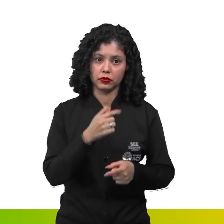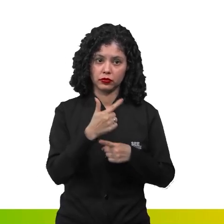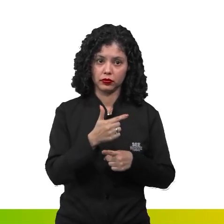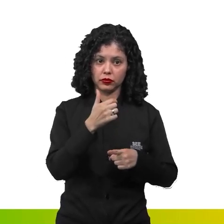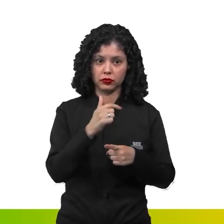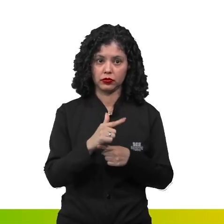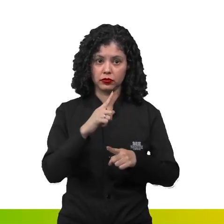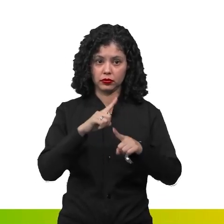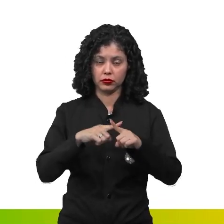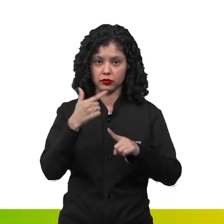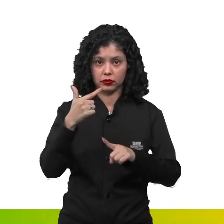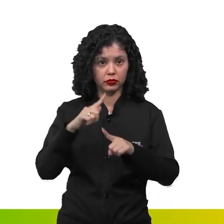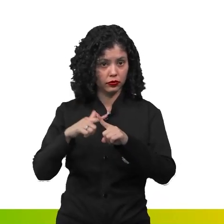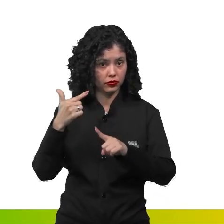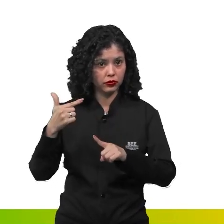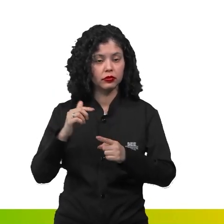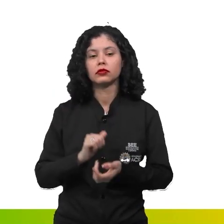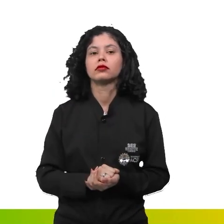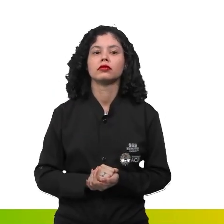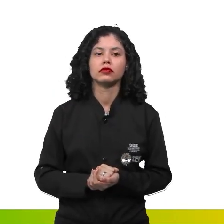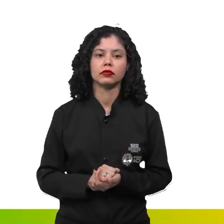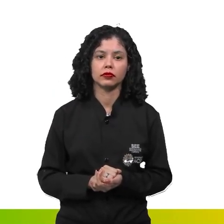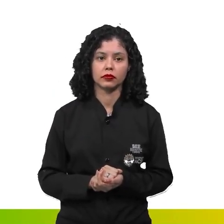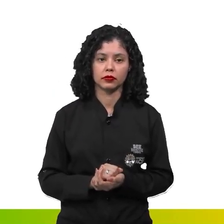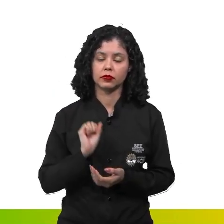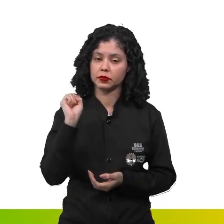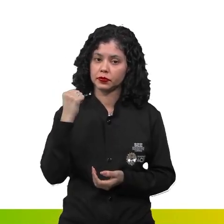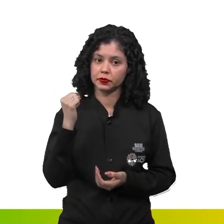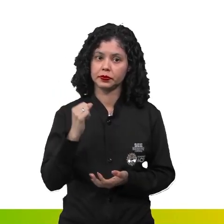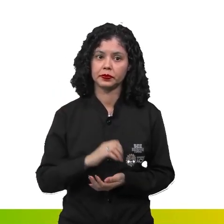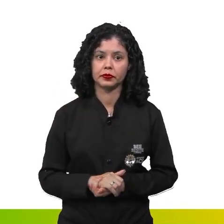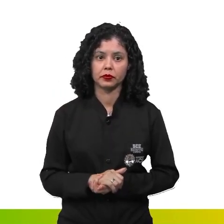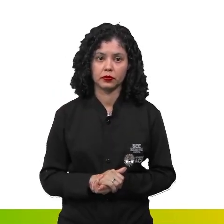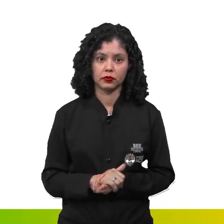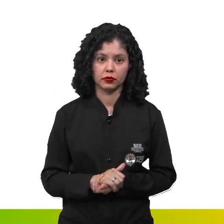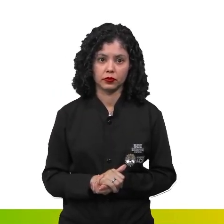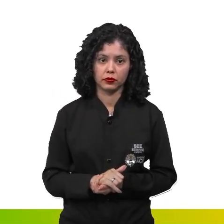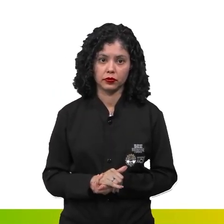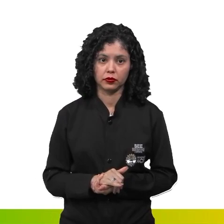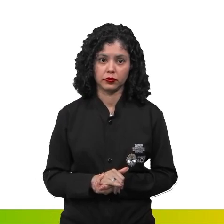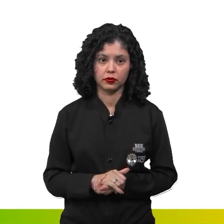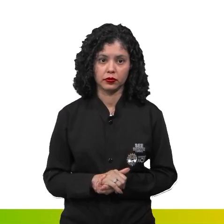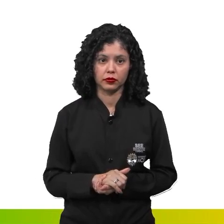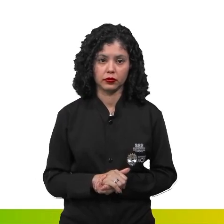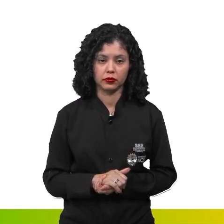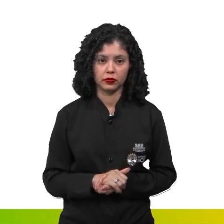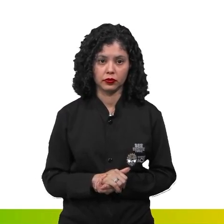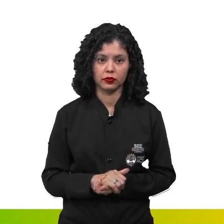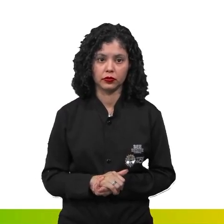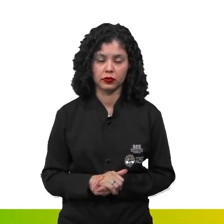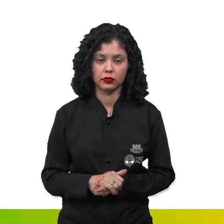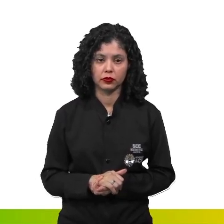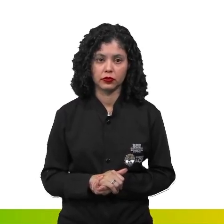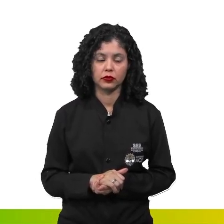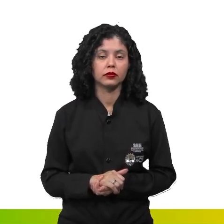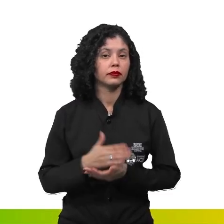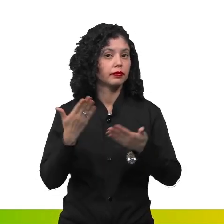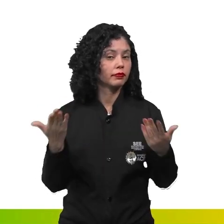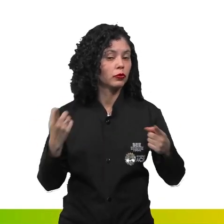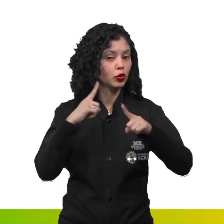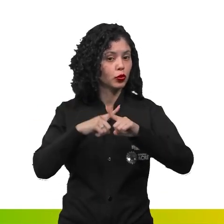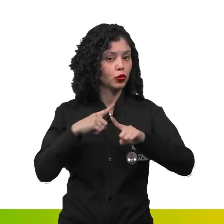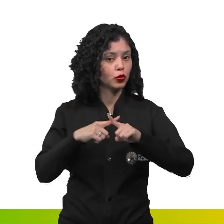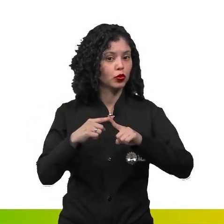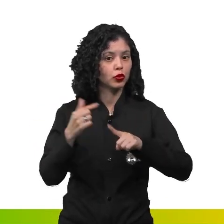2 vezes 2 vezes 2, 8 vezes. Nós temos aqui essa multiplicação. E